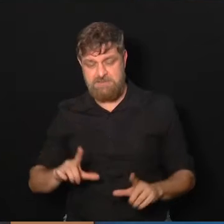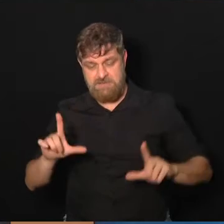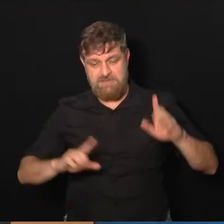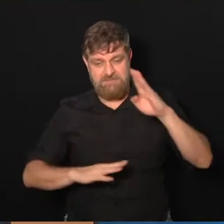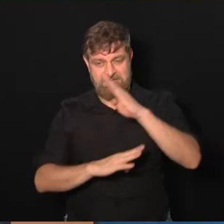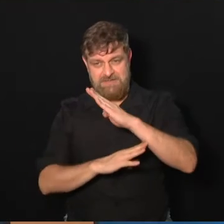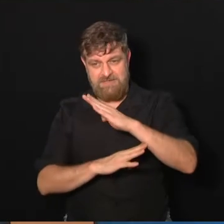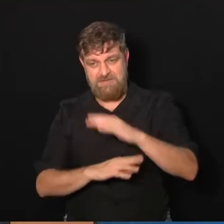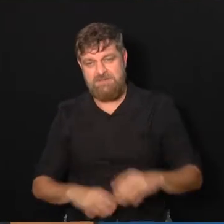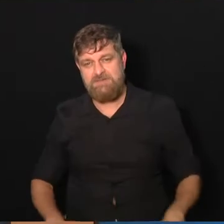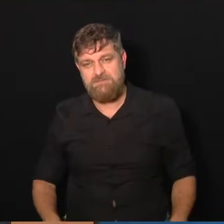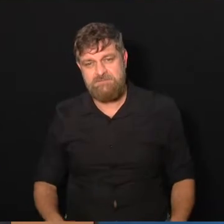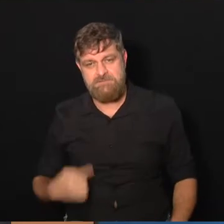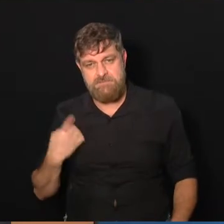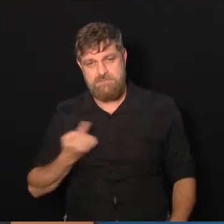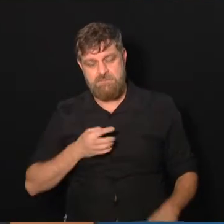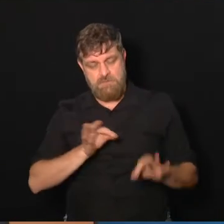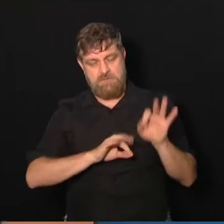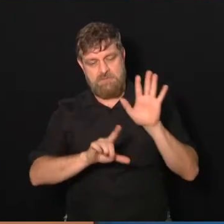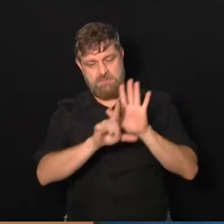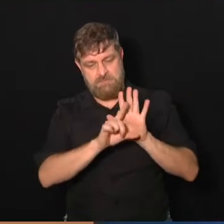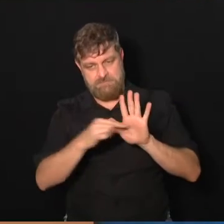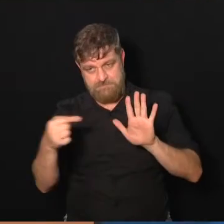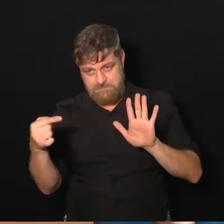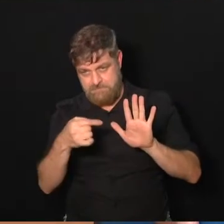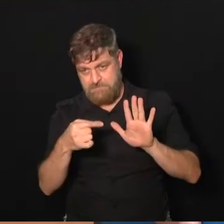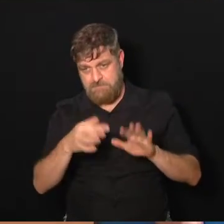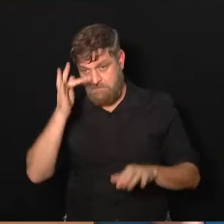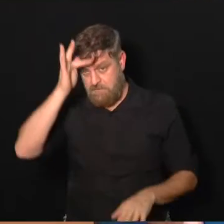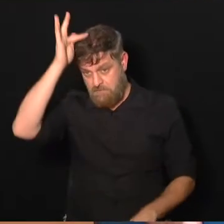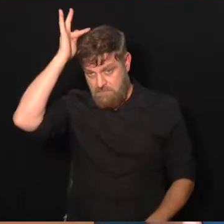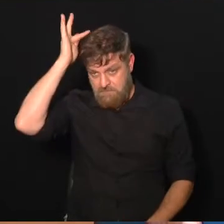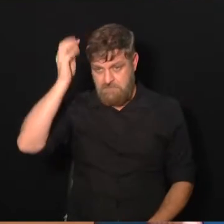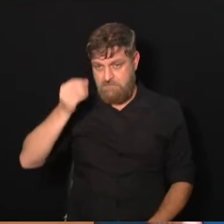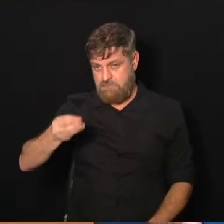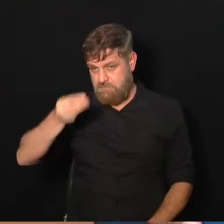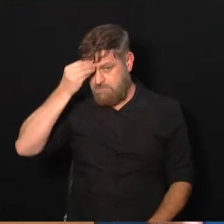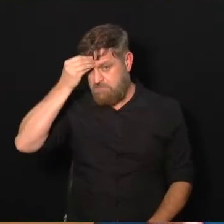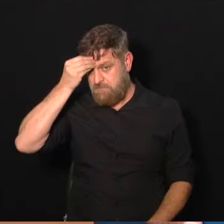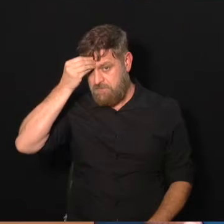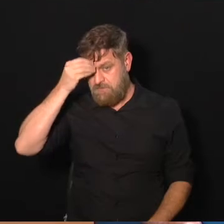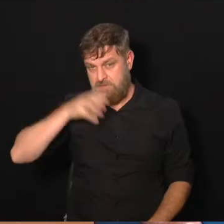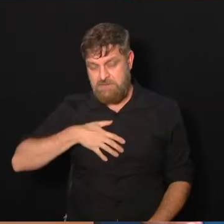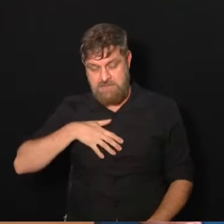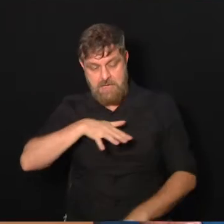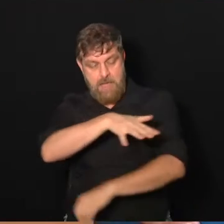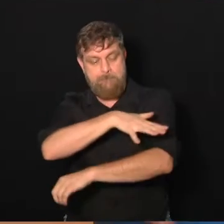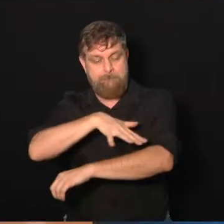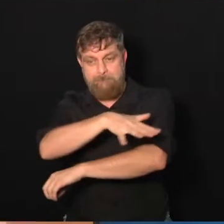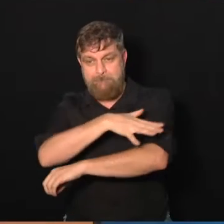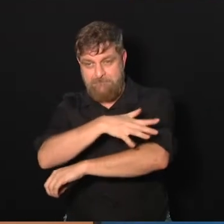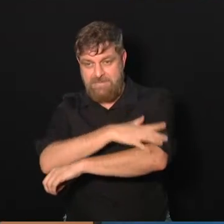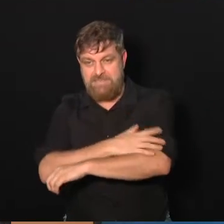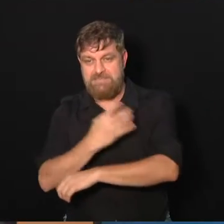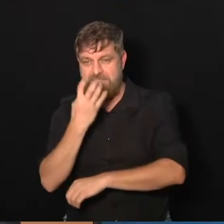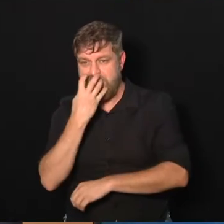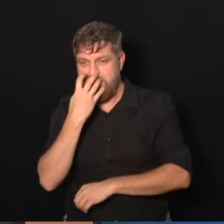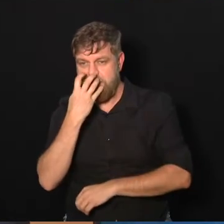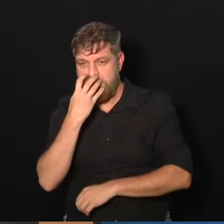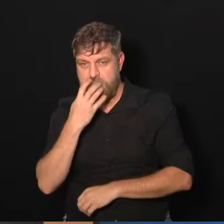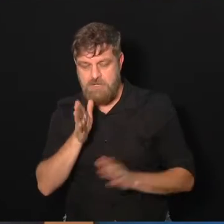Câmara, dizer do nosso projeto de lei, que o Flávio Lamas tem ciência, que é Praças para Animais. É o PRACão, que